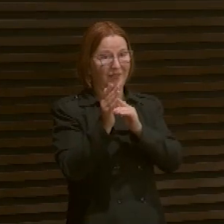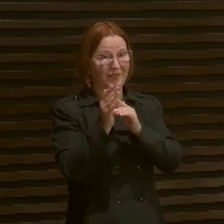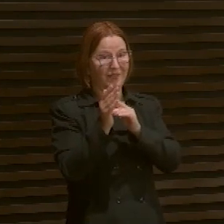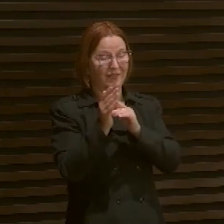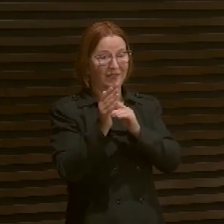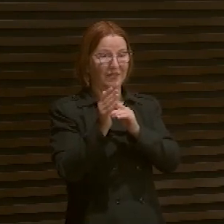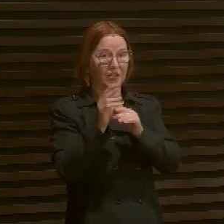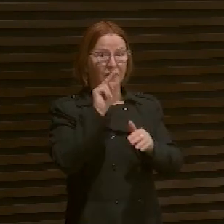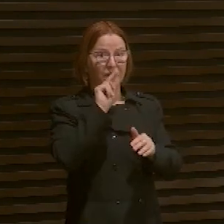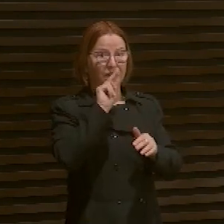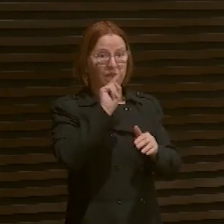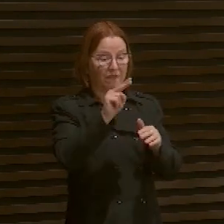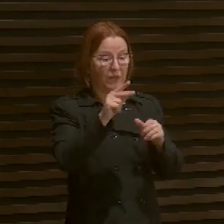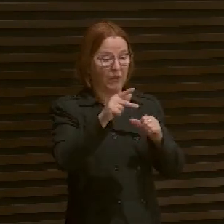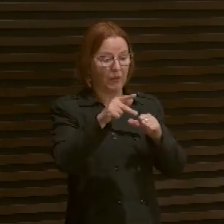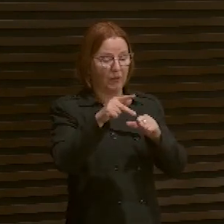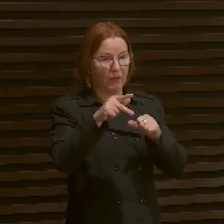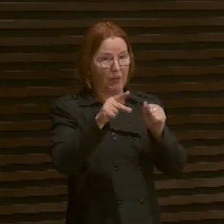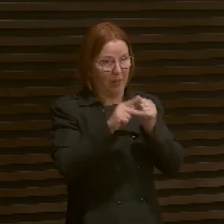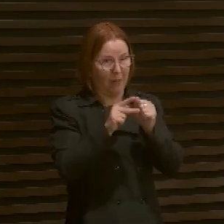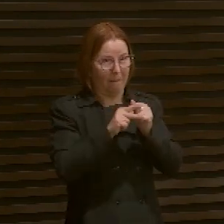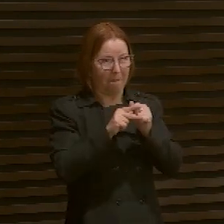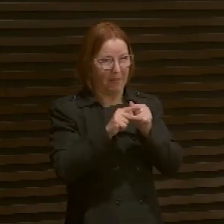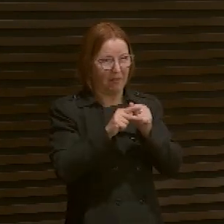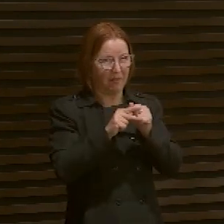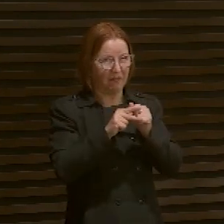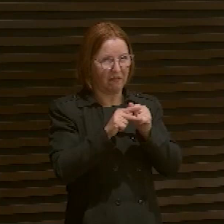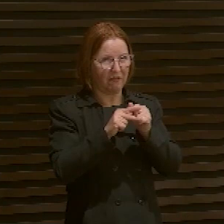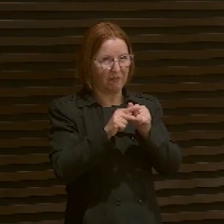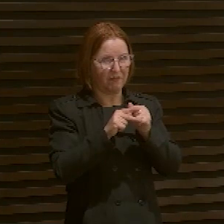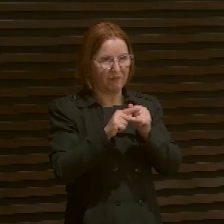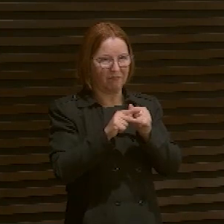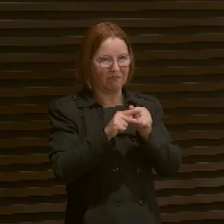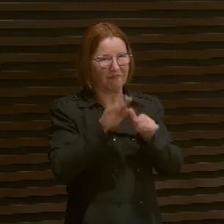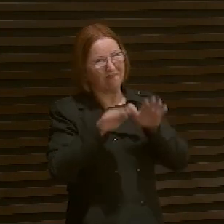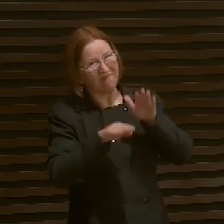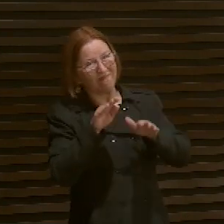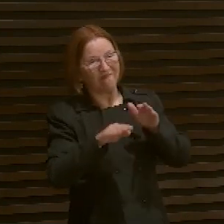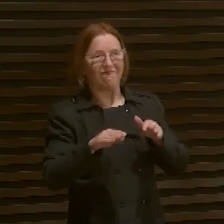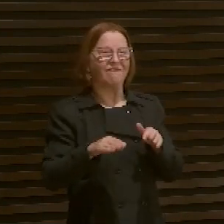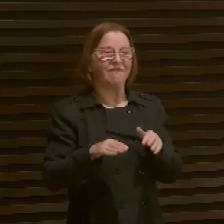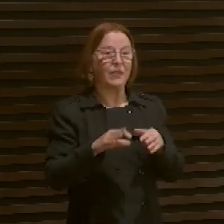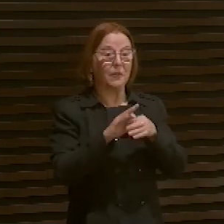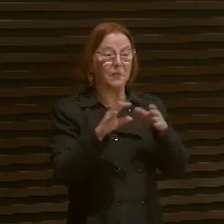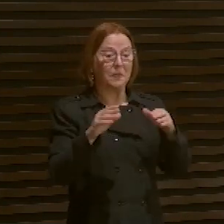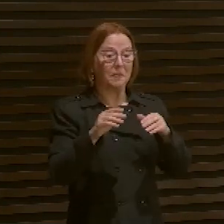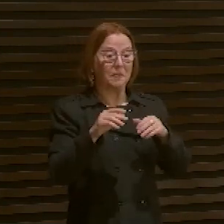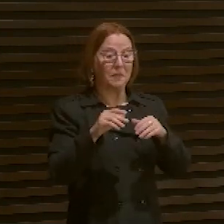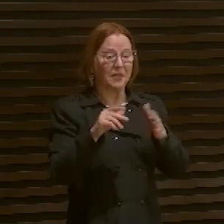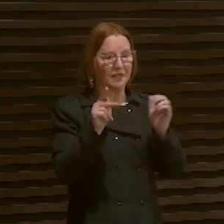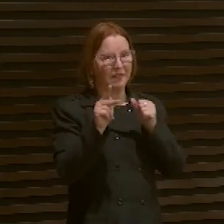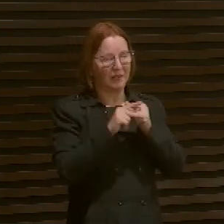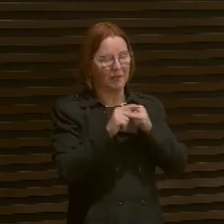vacilando, então Jesus, para tratar com ele, permite que ele afunde. E as aflições, irmãos, quando são enviadas por Deus,